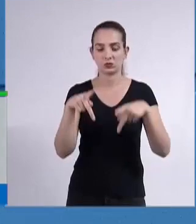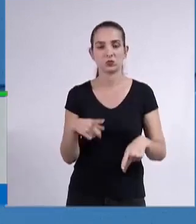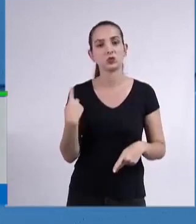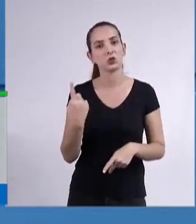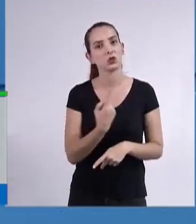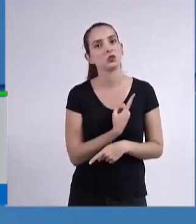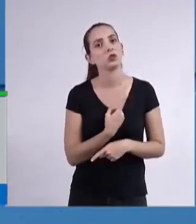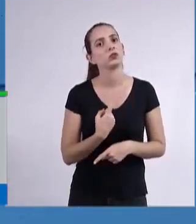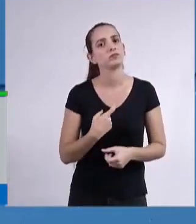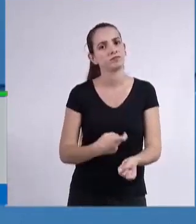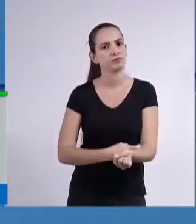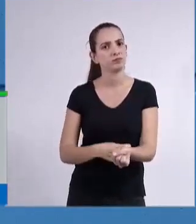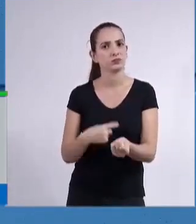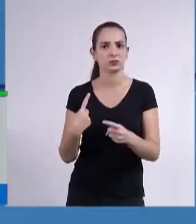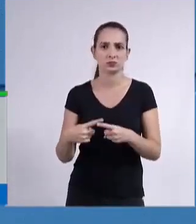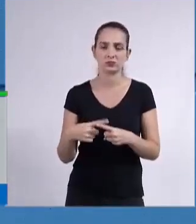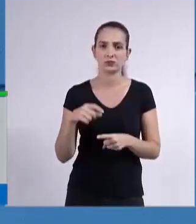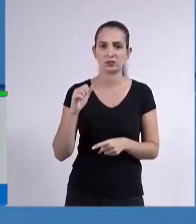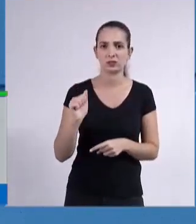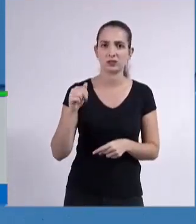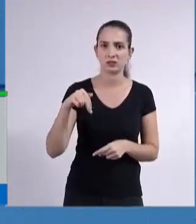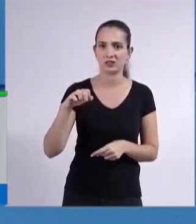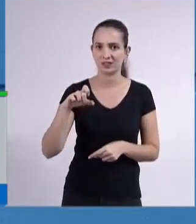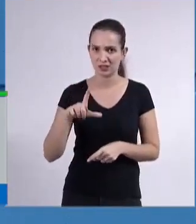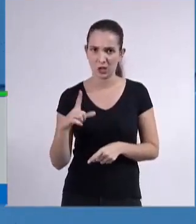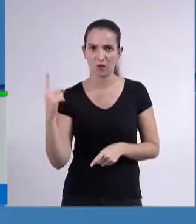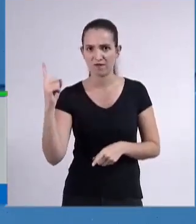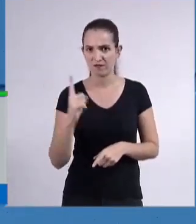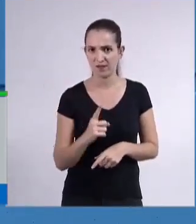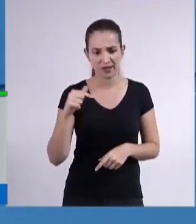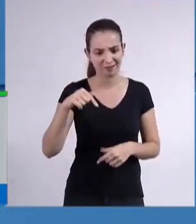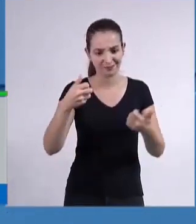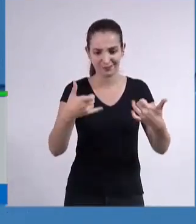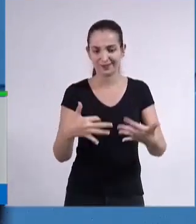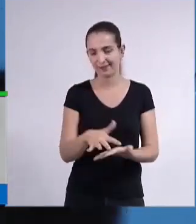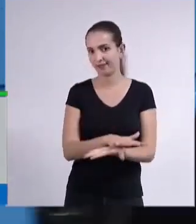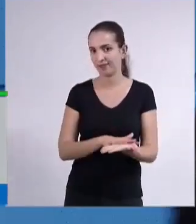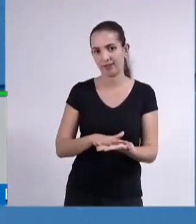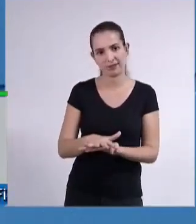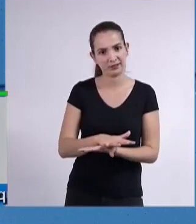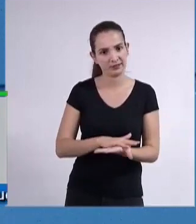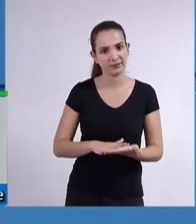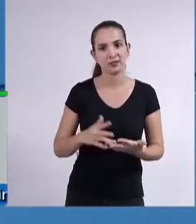aqui, que poderia trazer dados objetivos para a gente, técnicos, como a Vossa Excelência